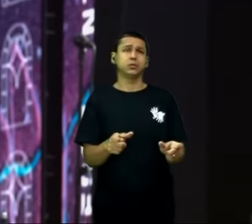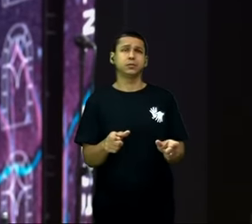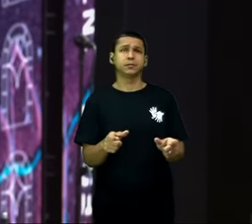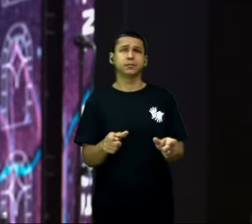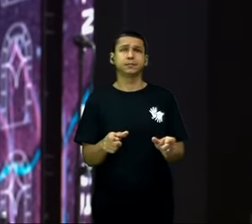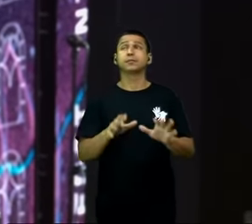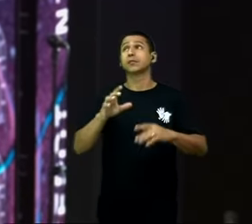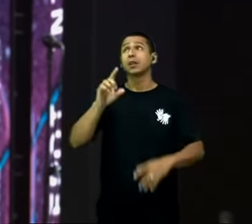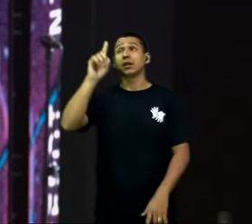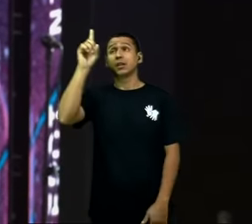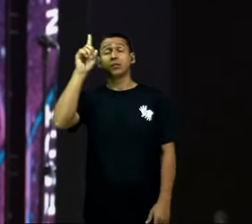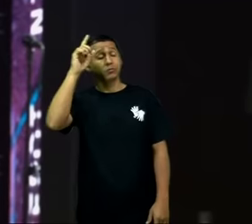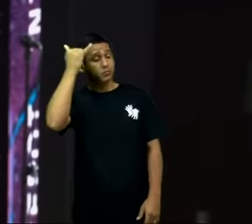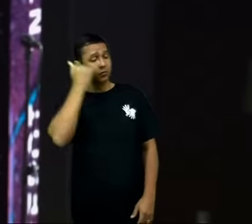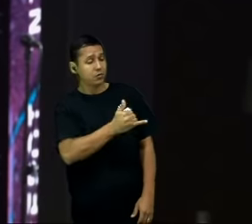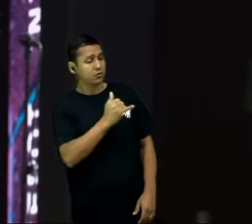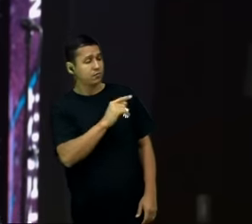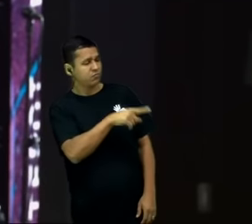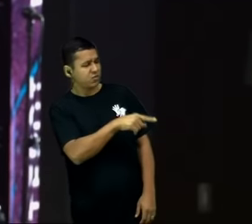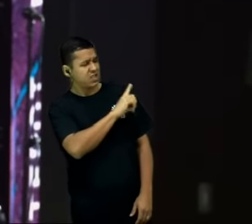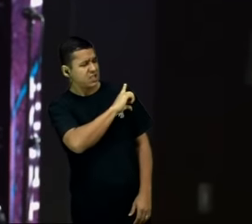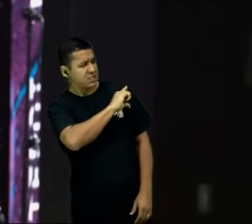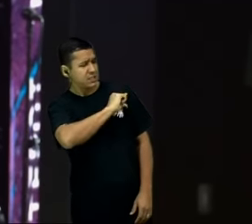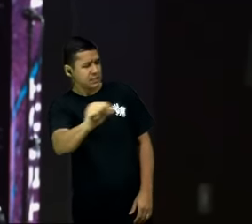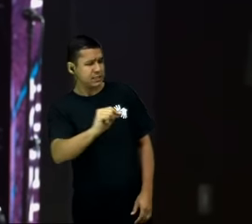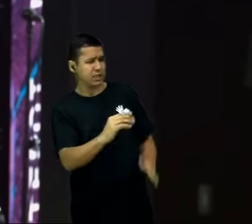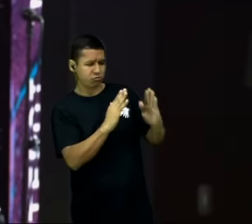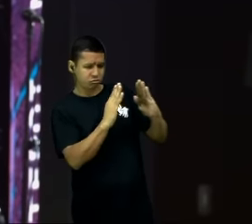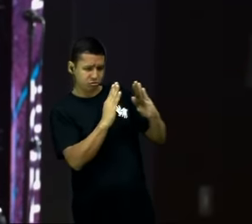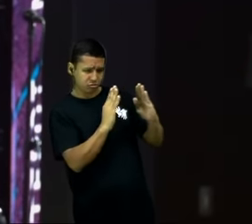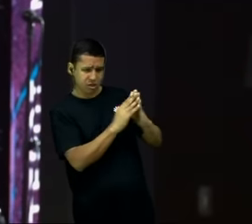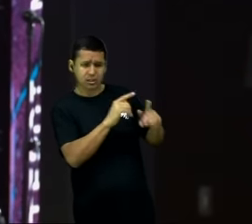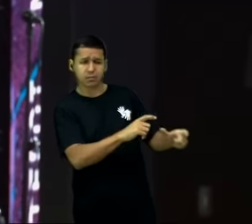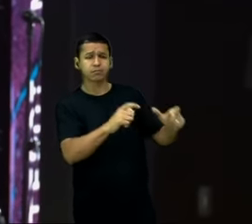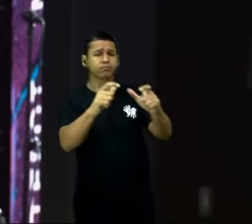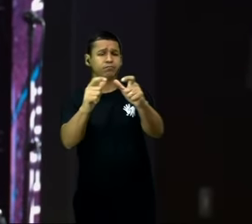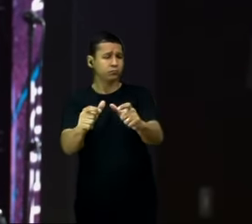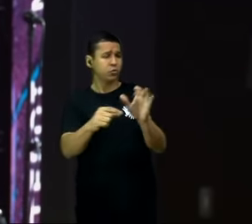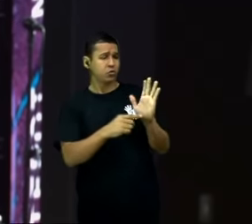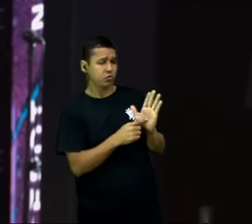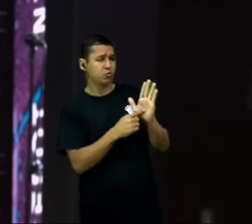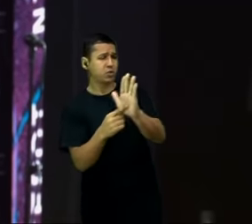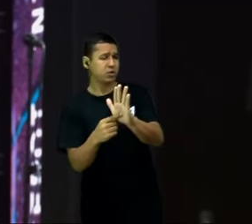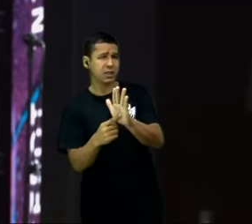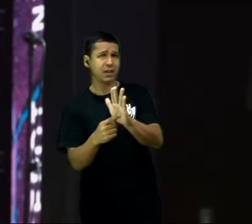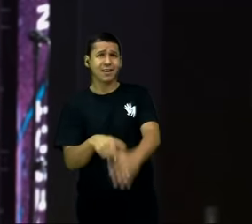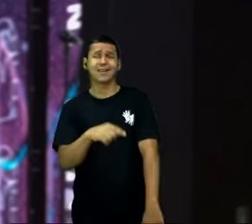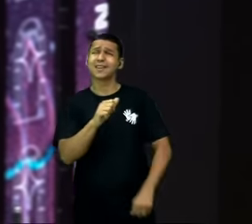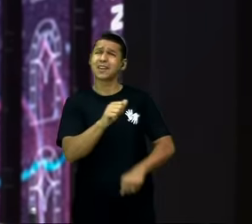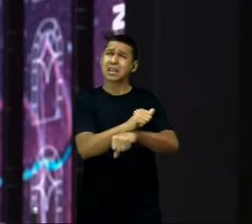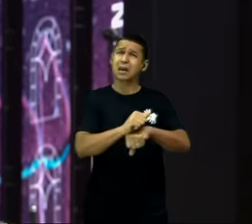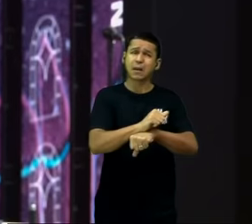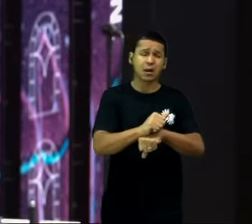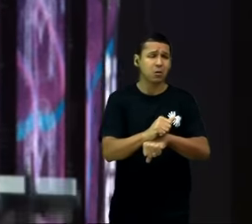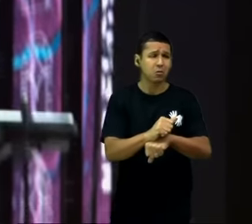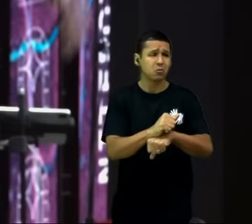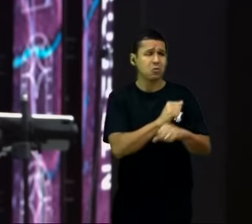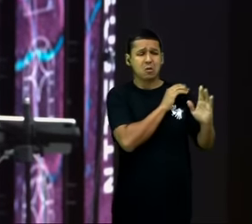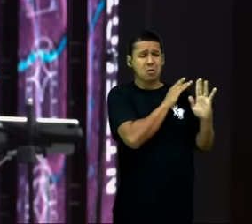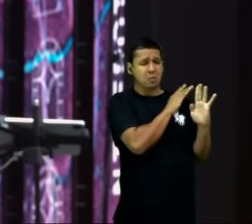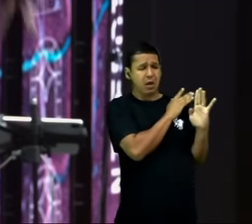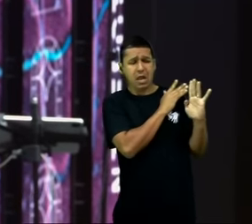Deus falou para ele, sai de casa, rapaz, sai da tua parentela, larga tudo, vai para o lugar que eu vou te mostrar. E ele está arrastando um monte de gente, um monte de mala sem alça, um monte de treco com